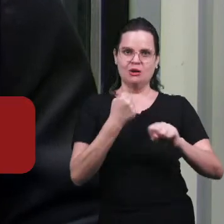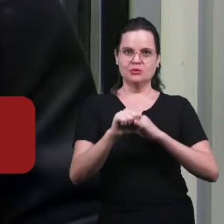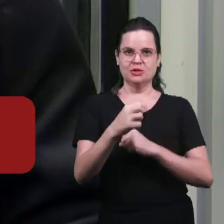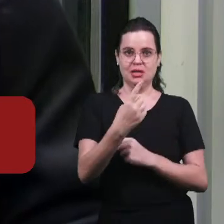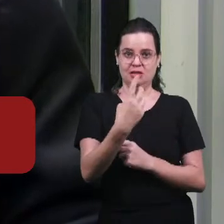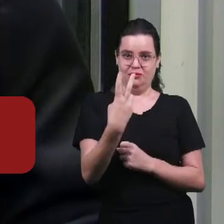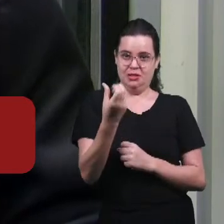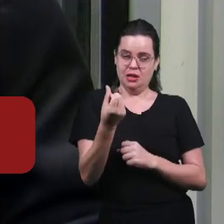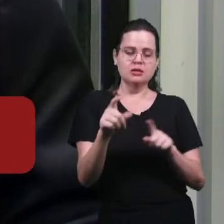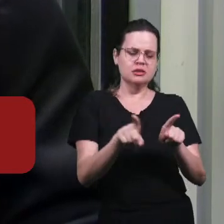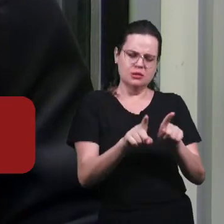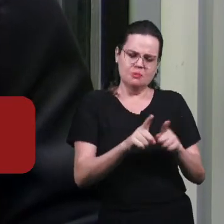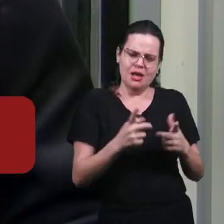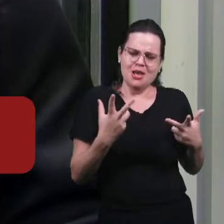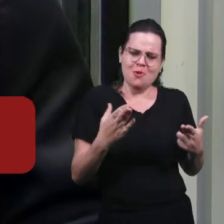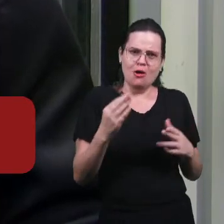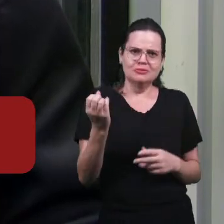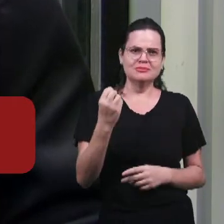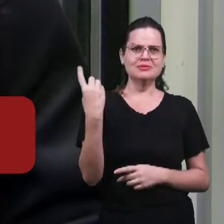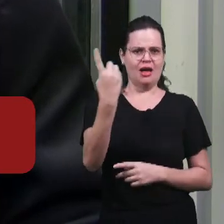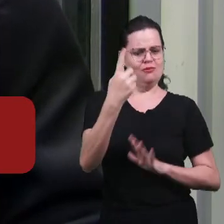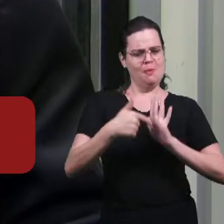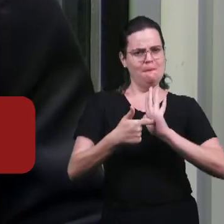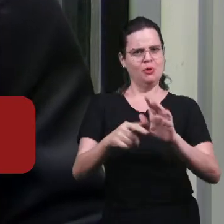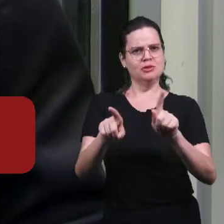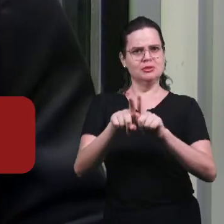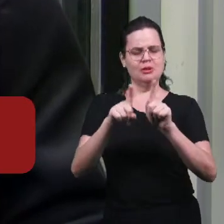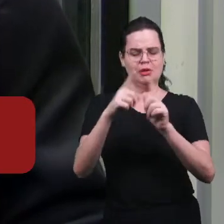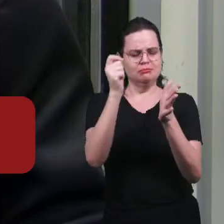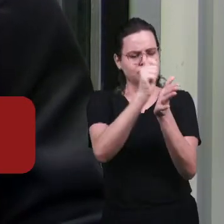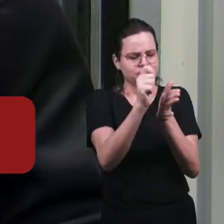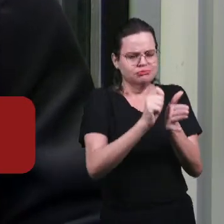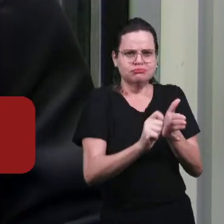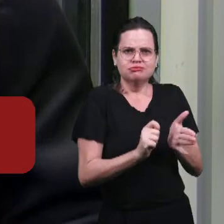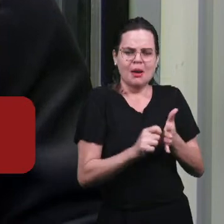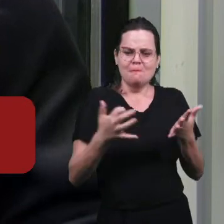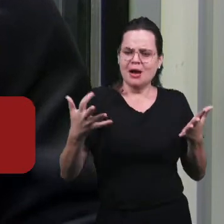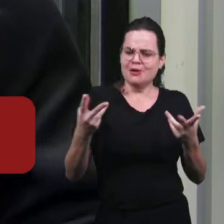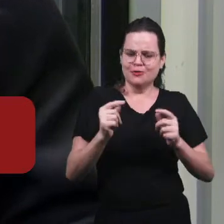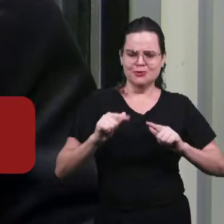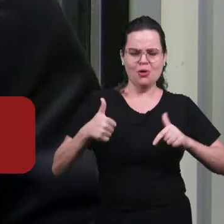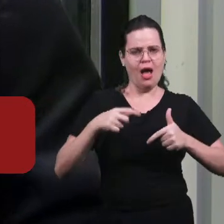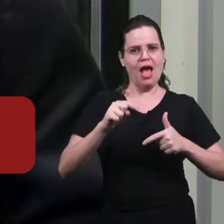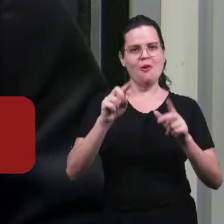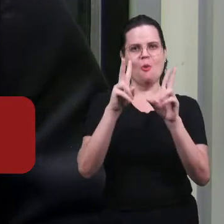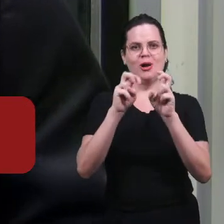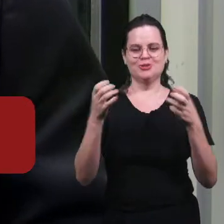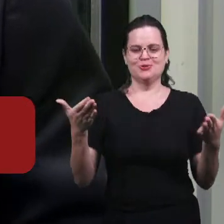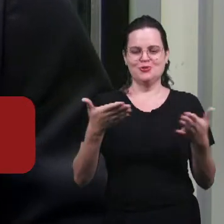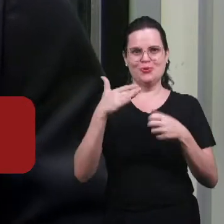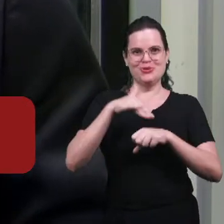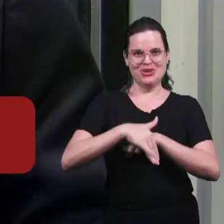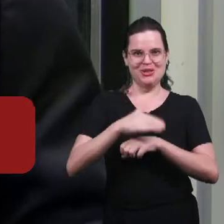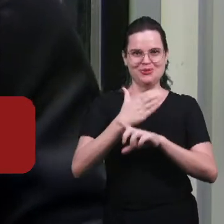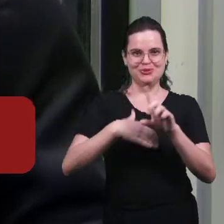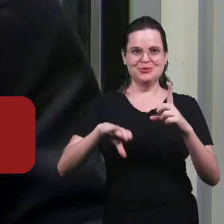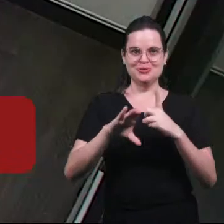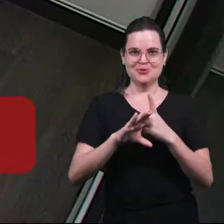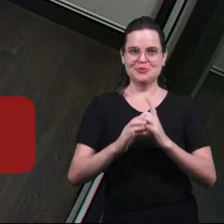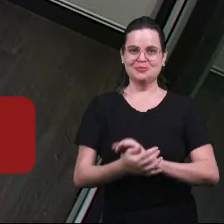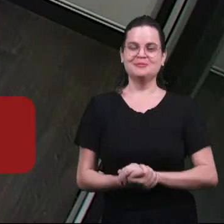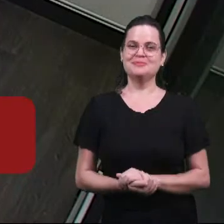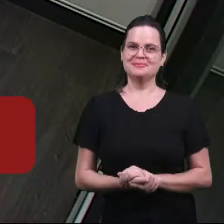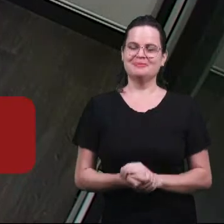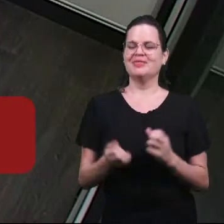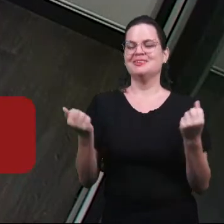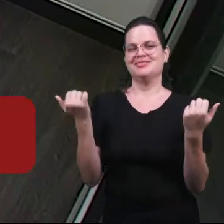aqui também Davi registra esse fato maravilhoso. É o assunto que vai ser abordado neste culto. Glória a